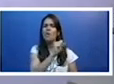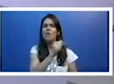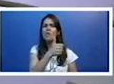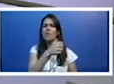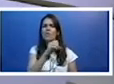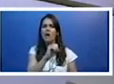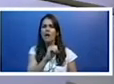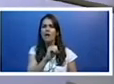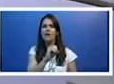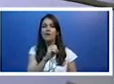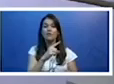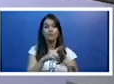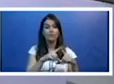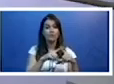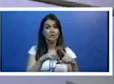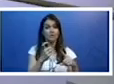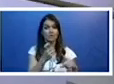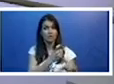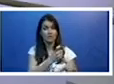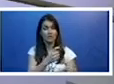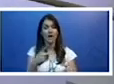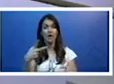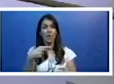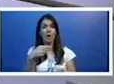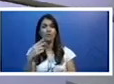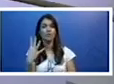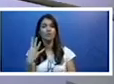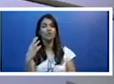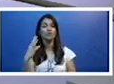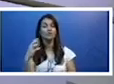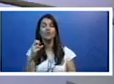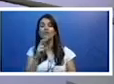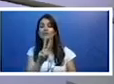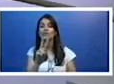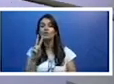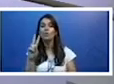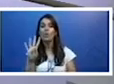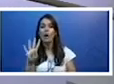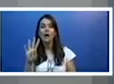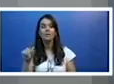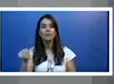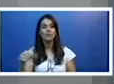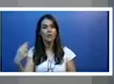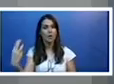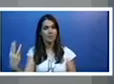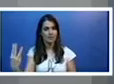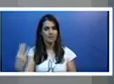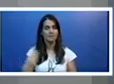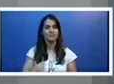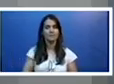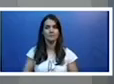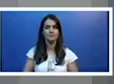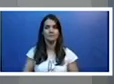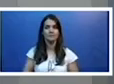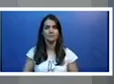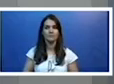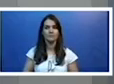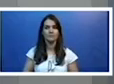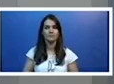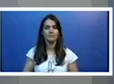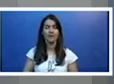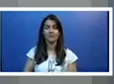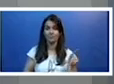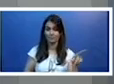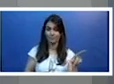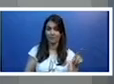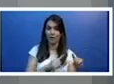x é igual a 24,3. Esse 0,810, ele está fazendo uma conta de vezes. Ele vai passar